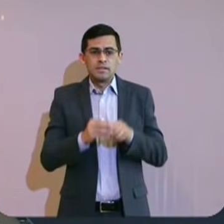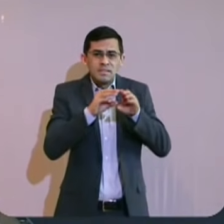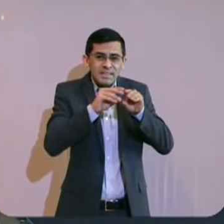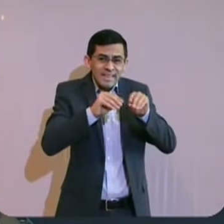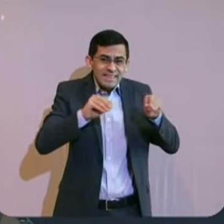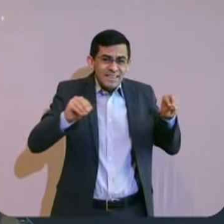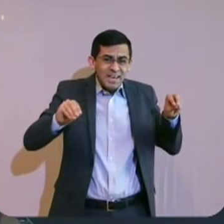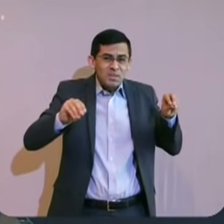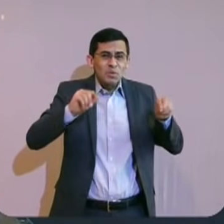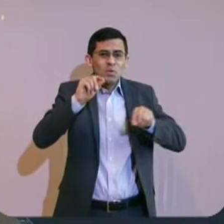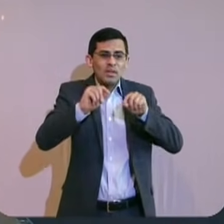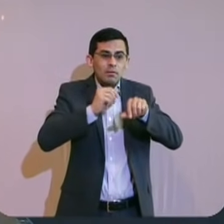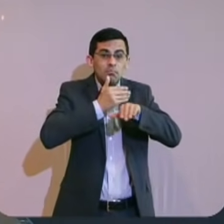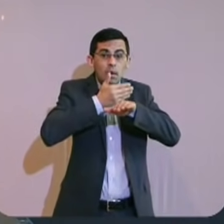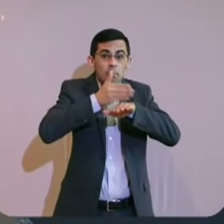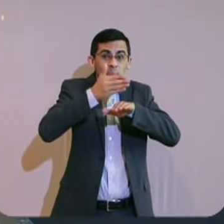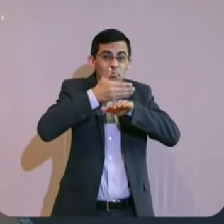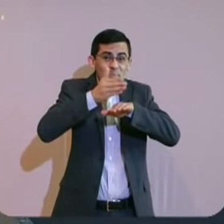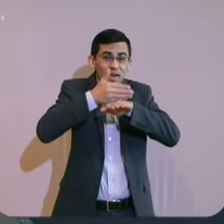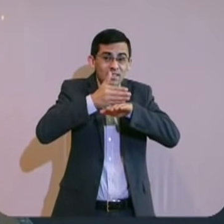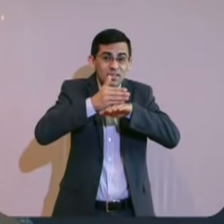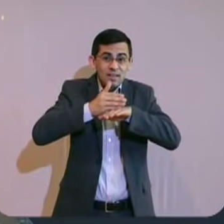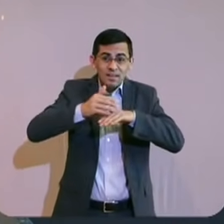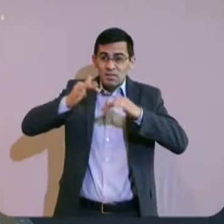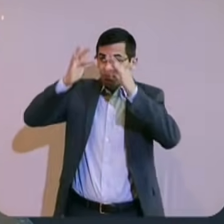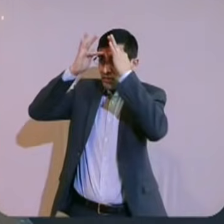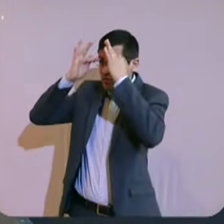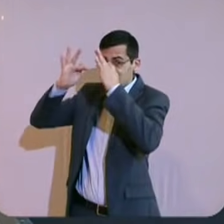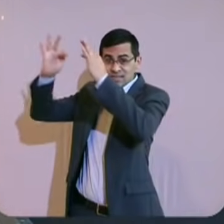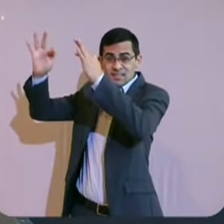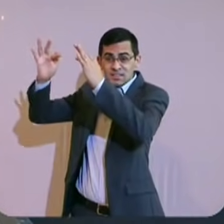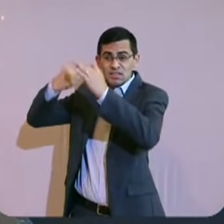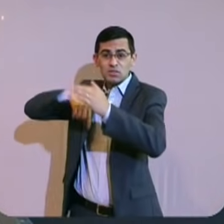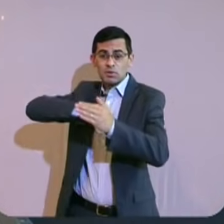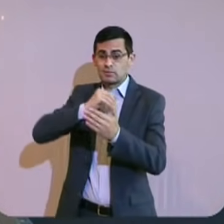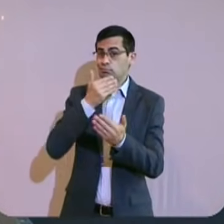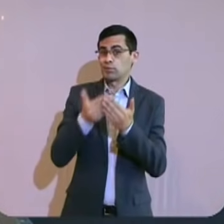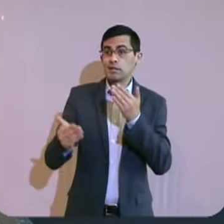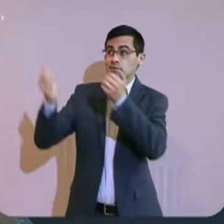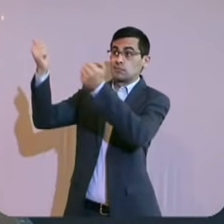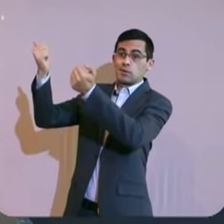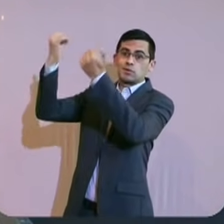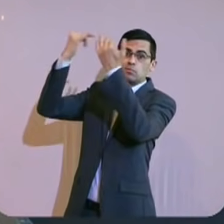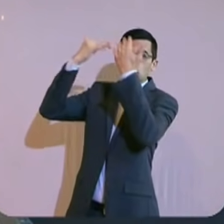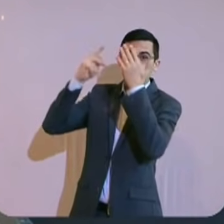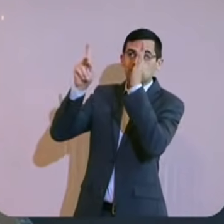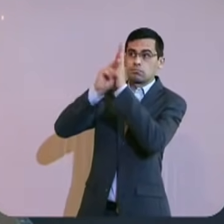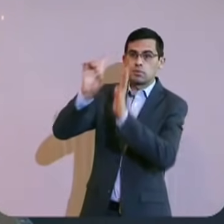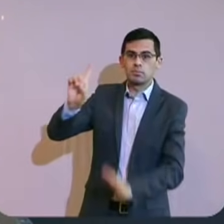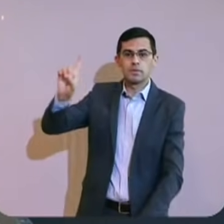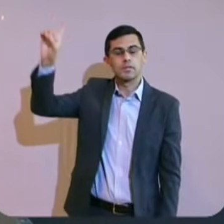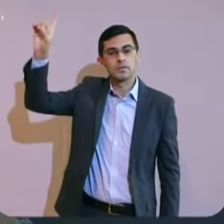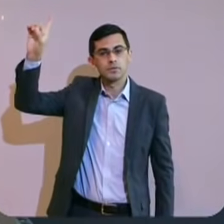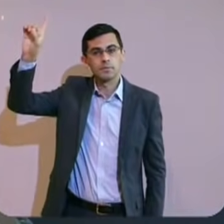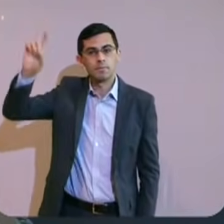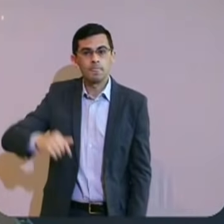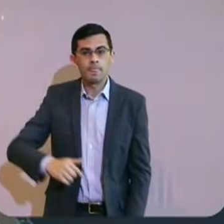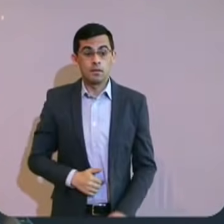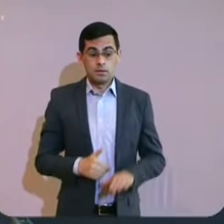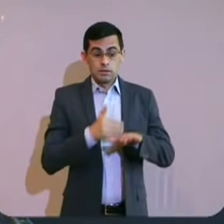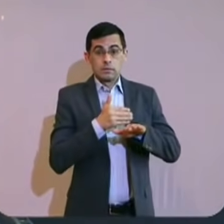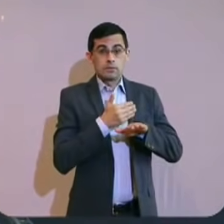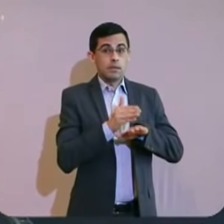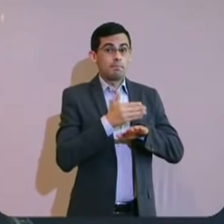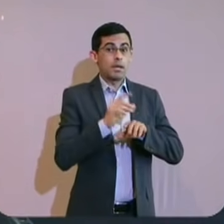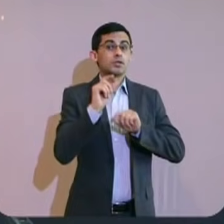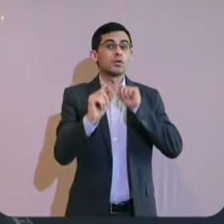Deserto foi um treino de fidelidade para que a gente não perdesse bênçãos. Neste treino,